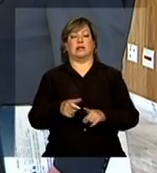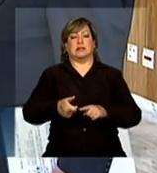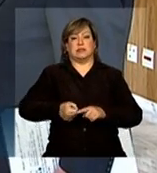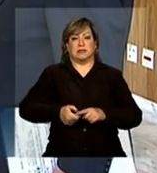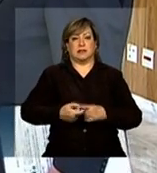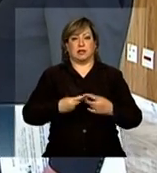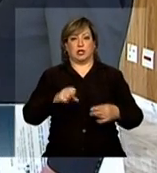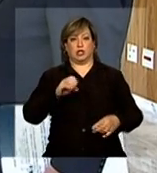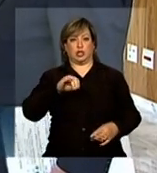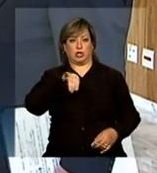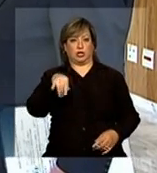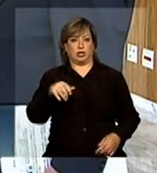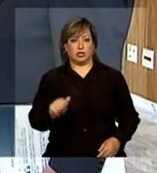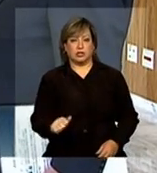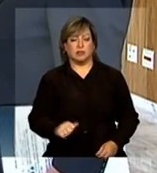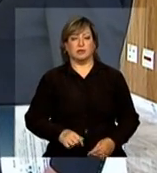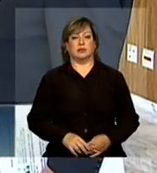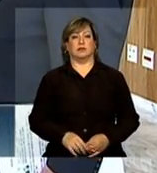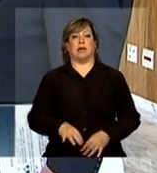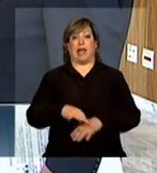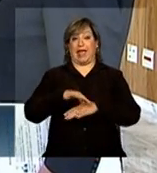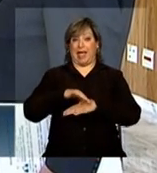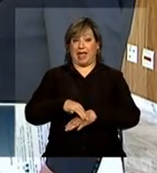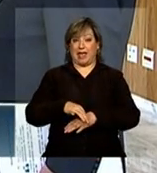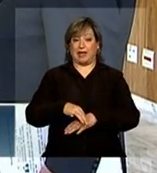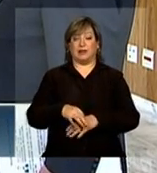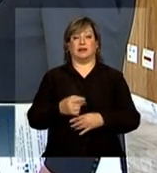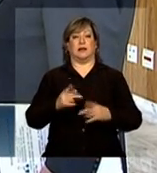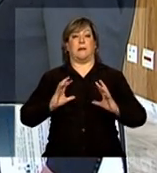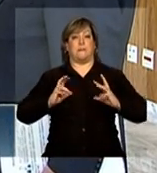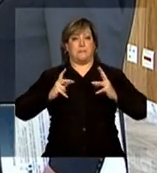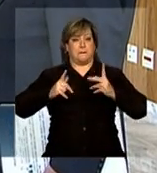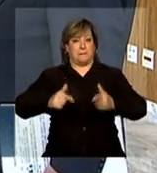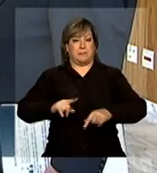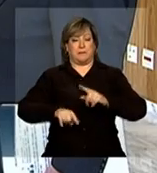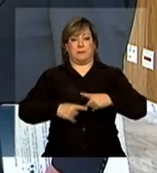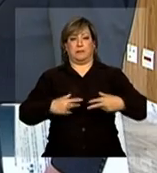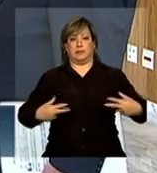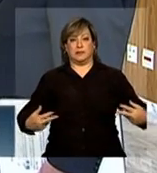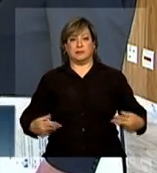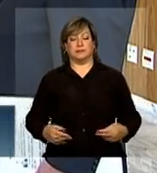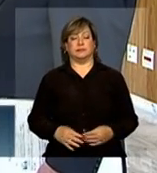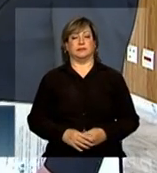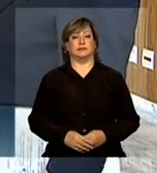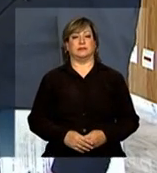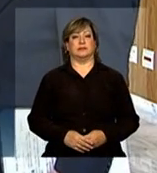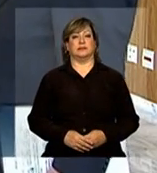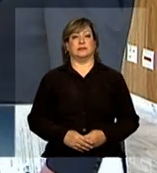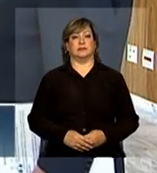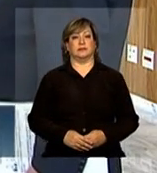grãos de soja, carnes, máquinas mecânicas.